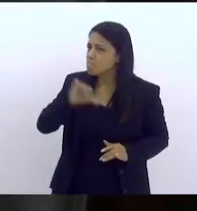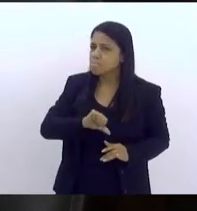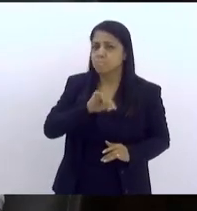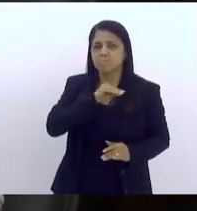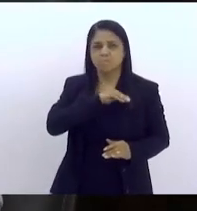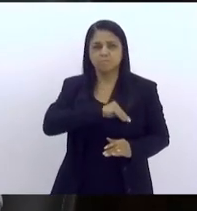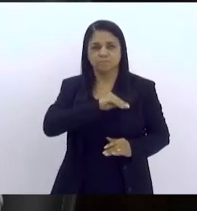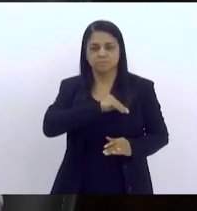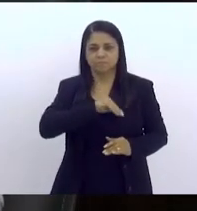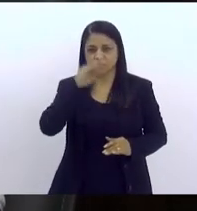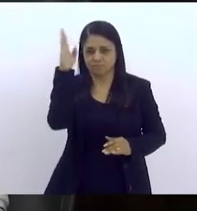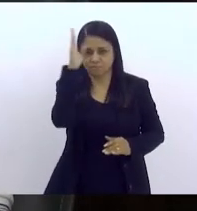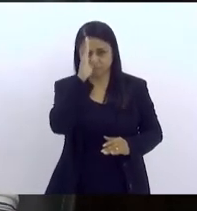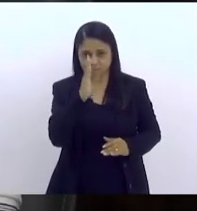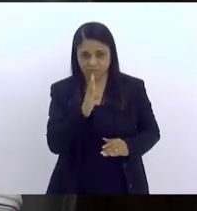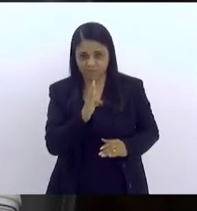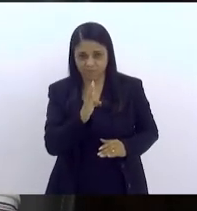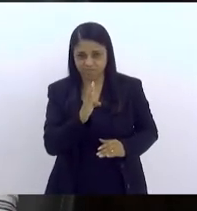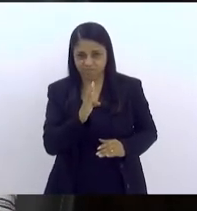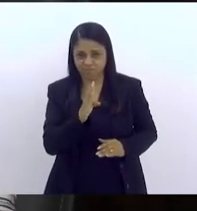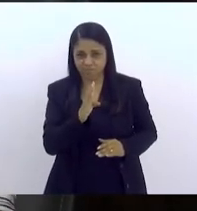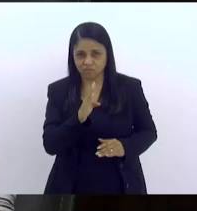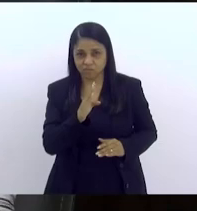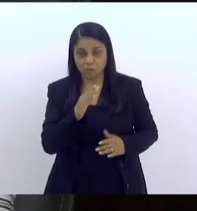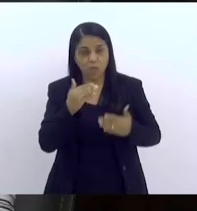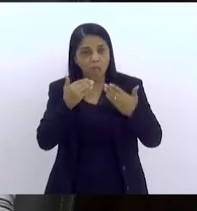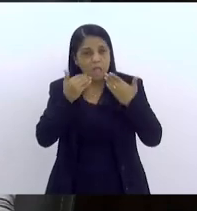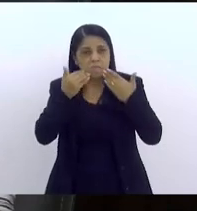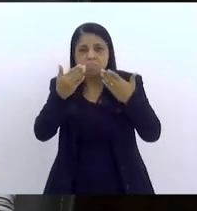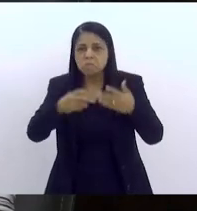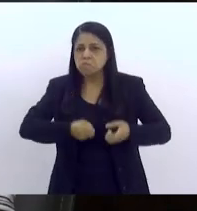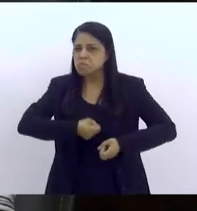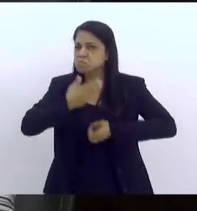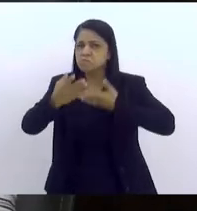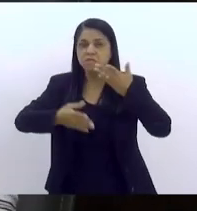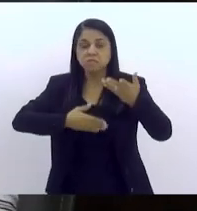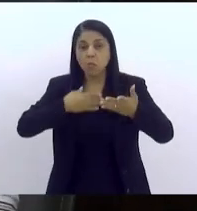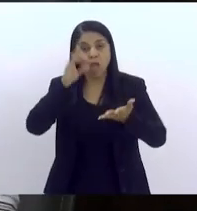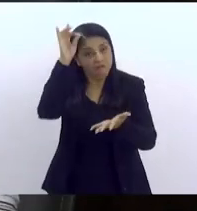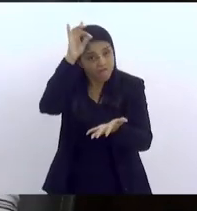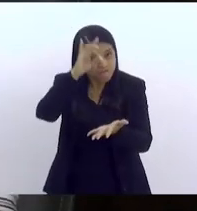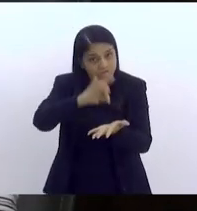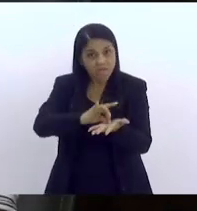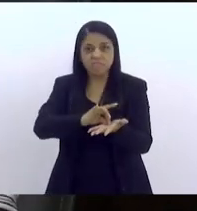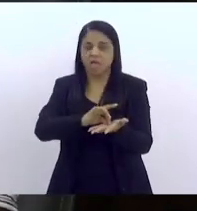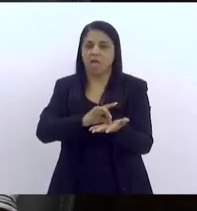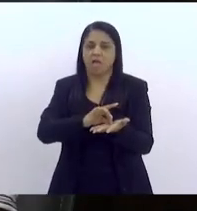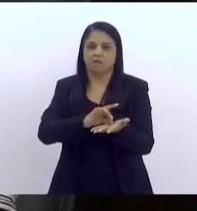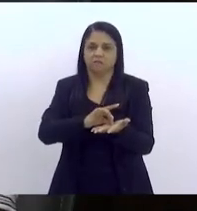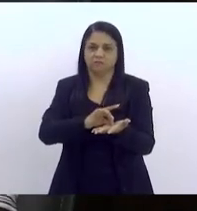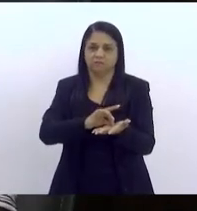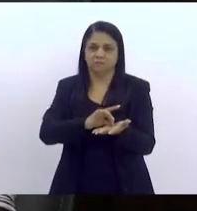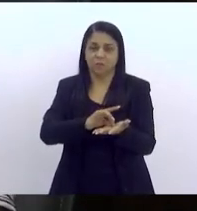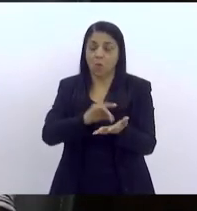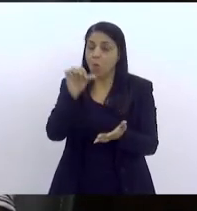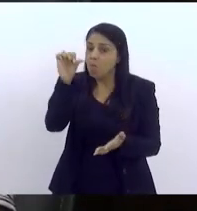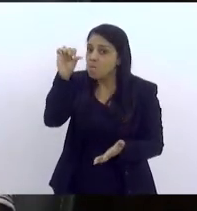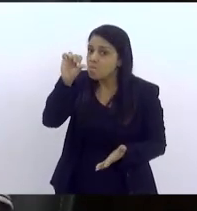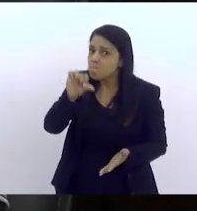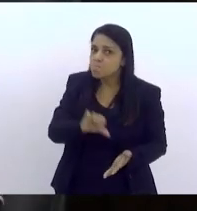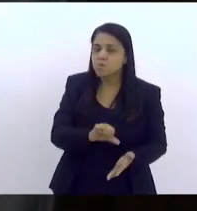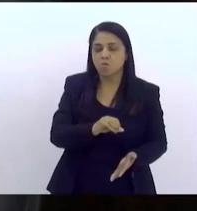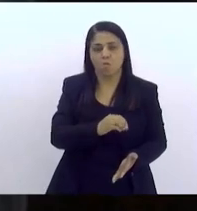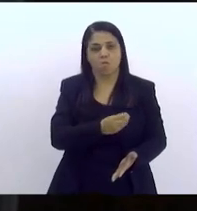Brasil porque gente isso não é força de expressão não isso é fato é o pior salário do